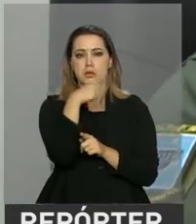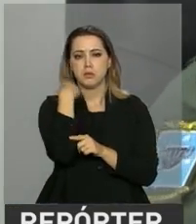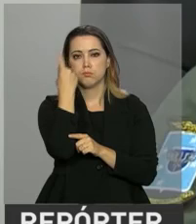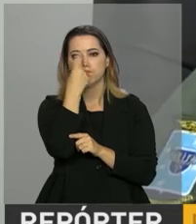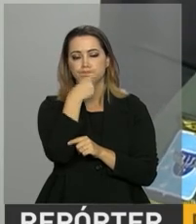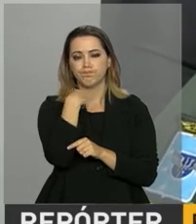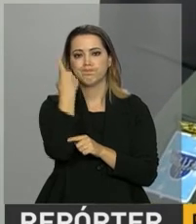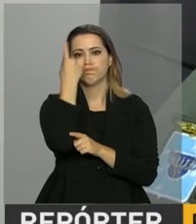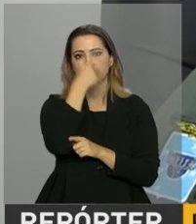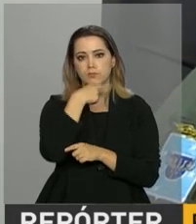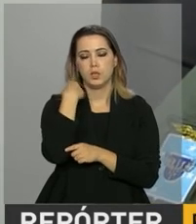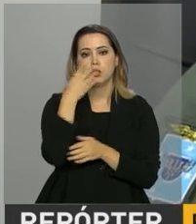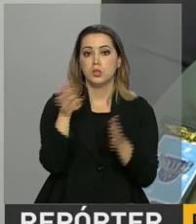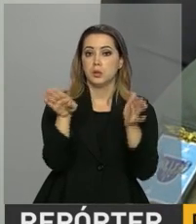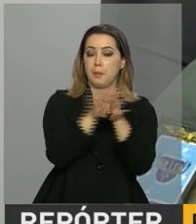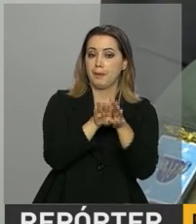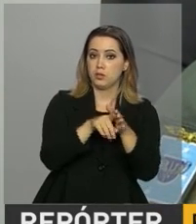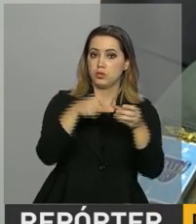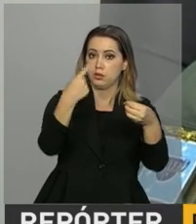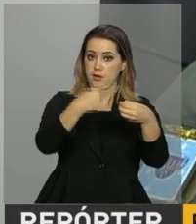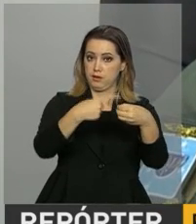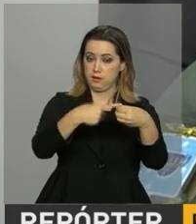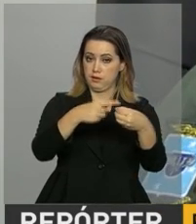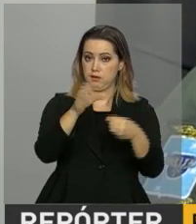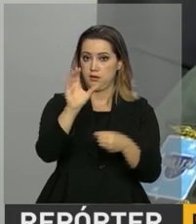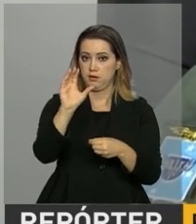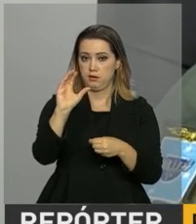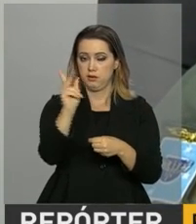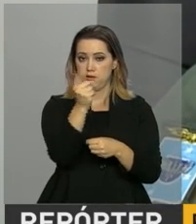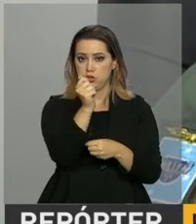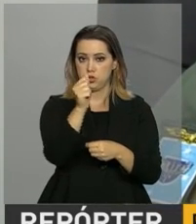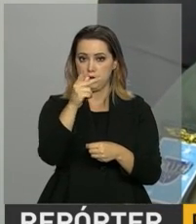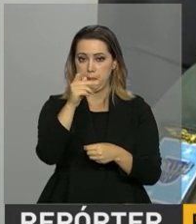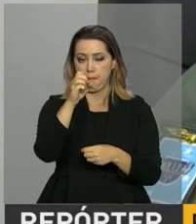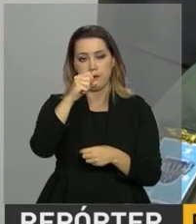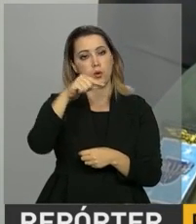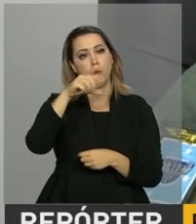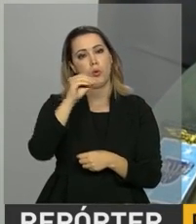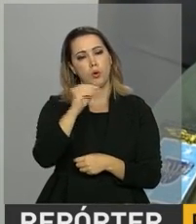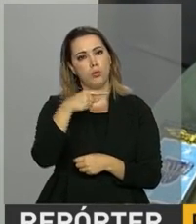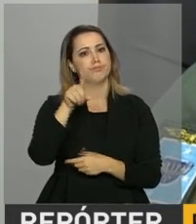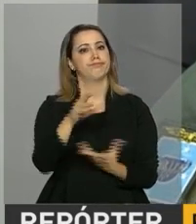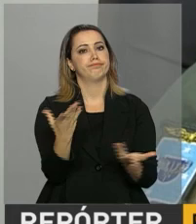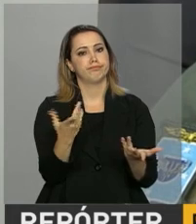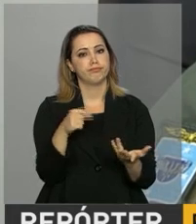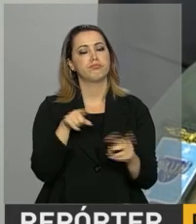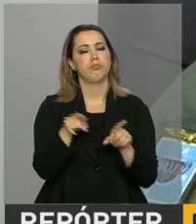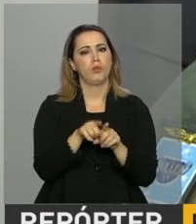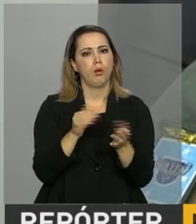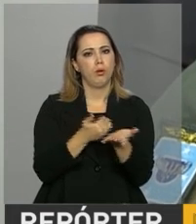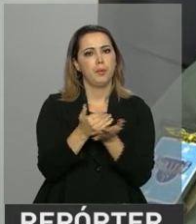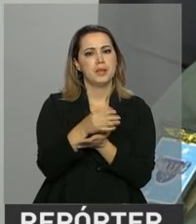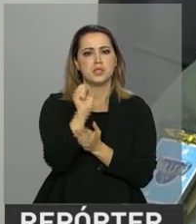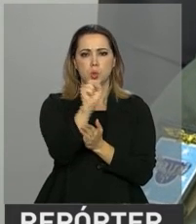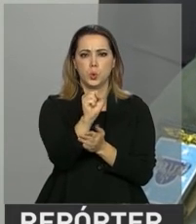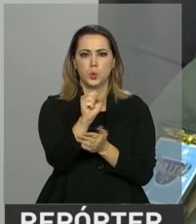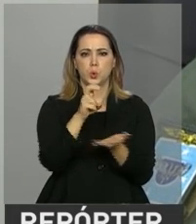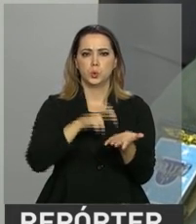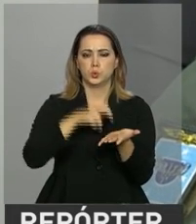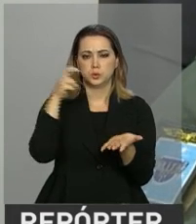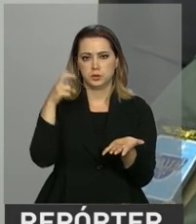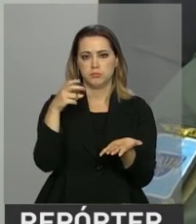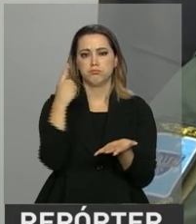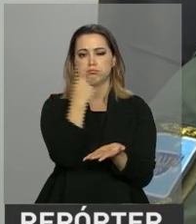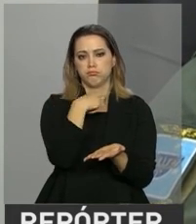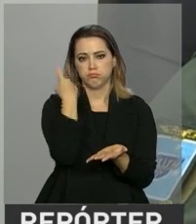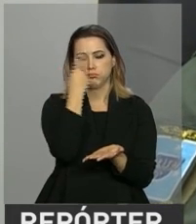estimamos uma chegada em chapecó e em torno de 8 da manhã local em chapecó da primeira aeronave c 130